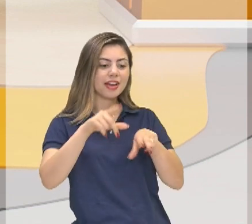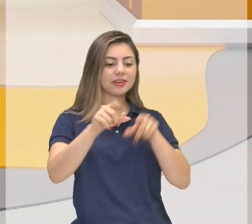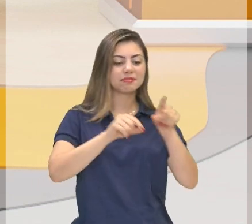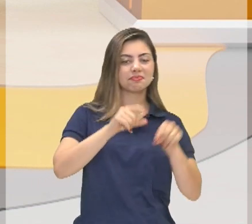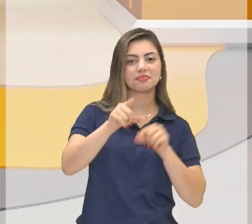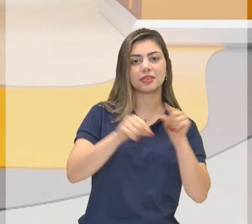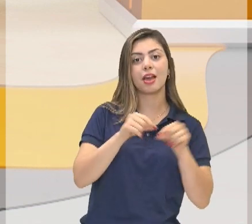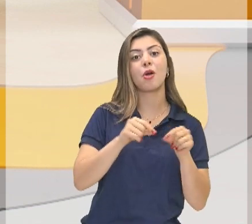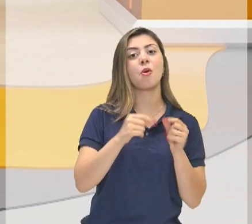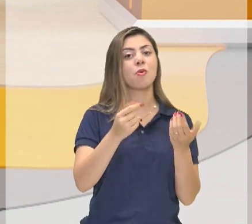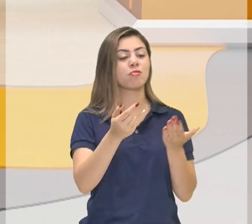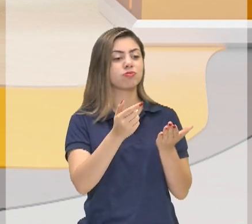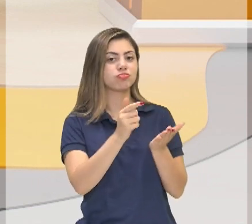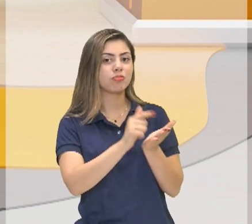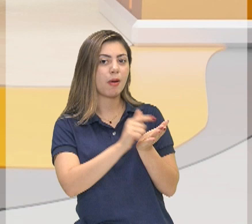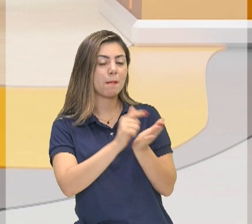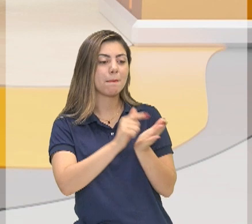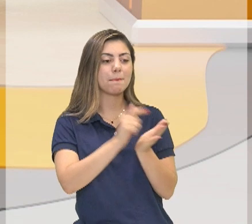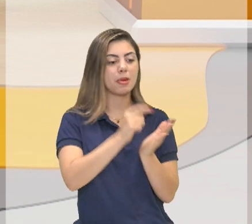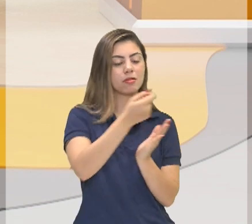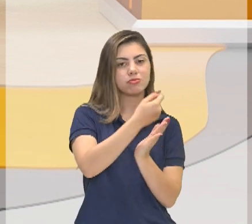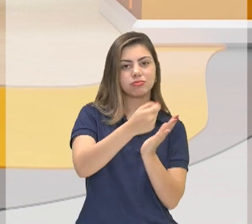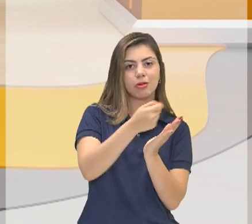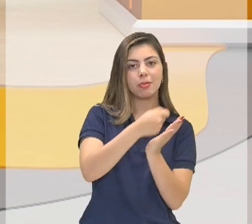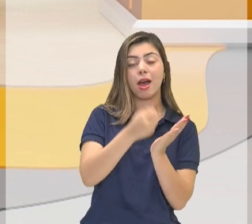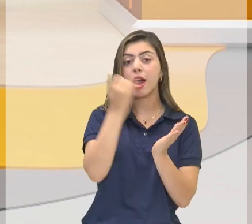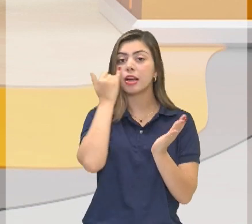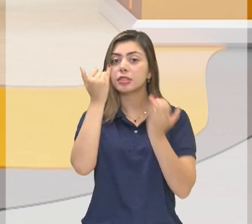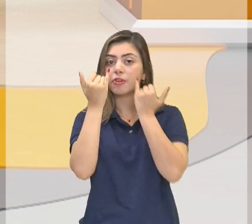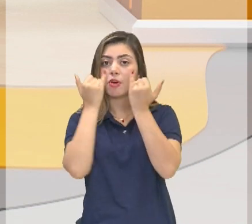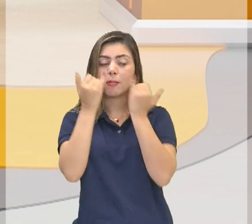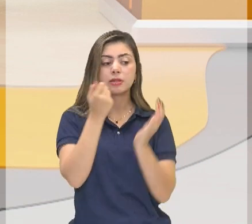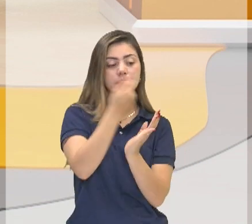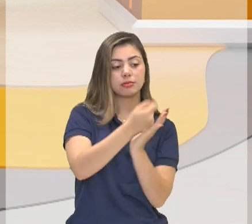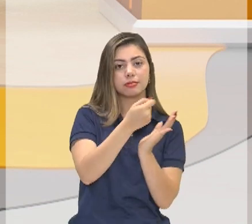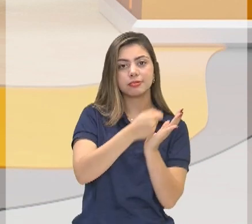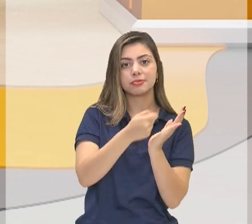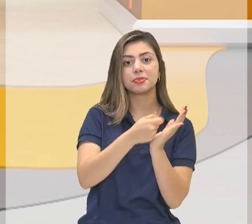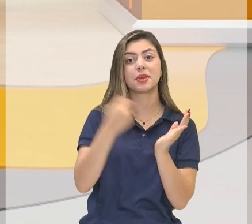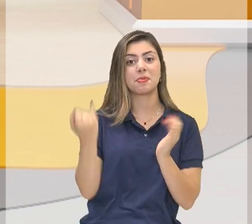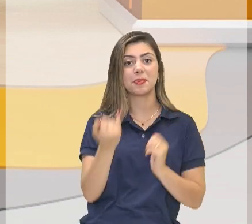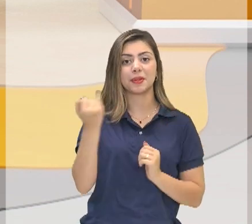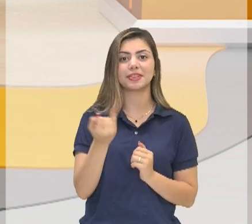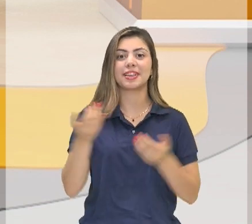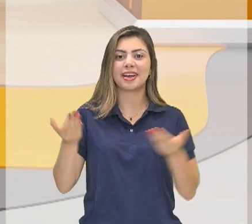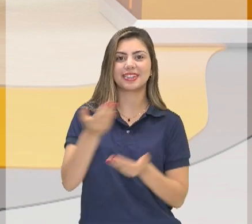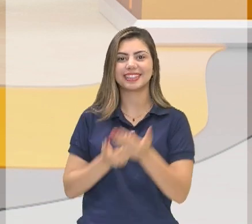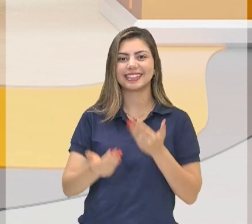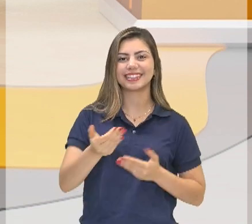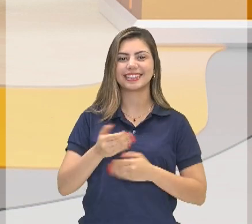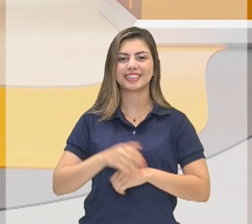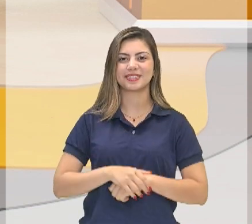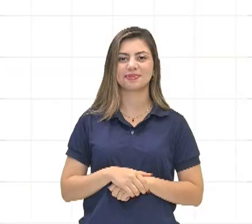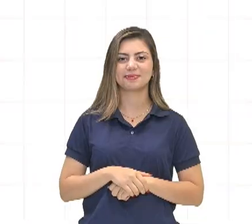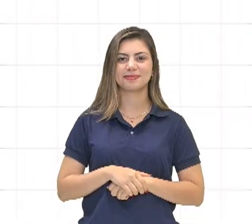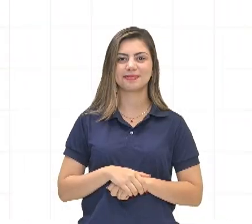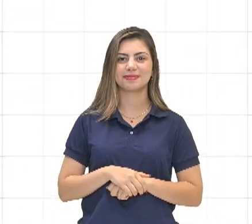seu caderno. Tome nota dos pontos importantes. E vamos à aula.